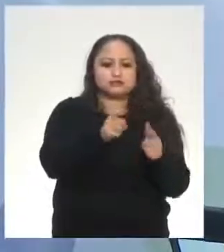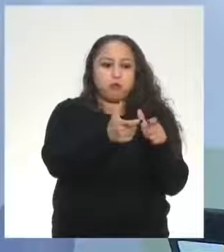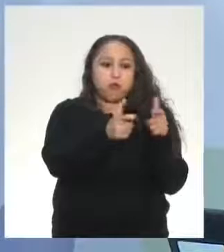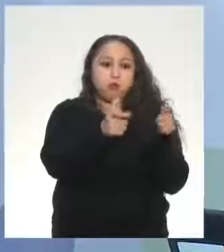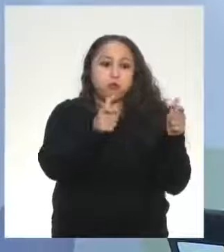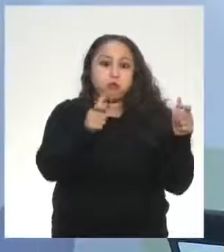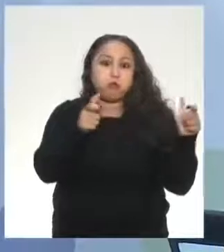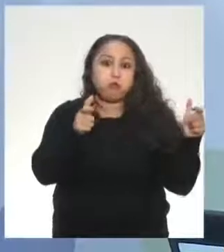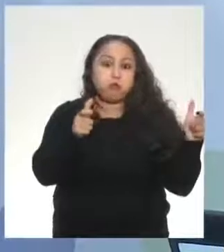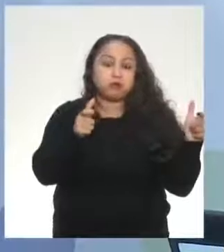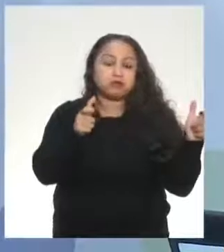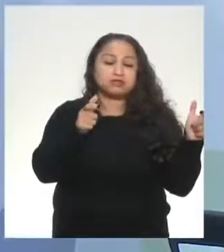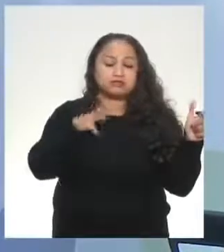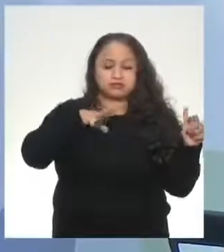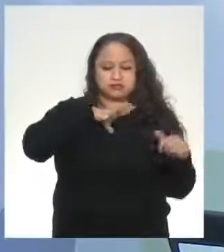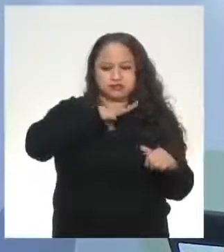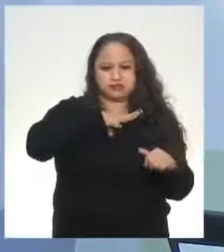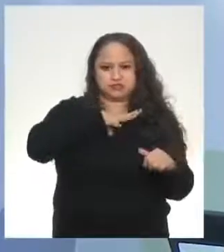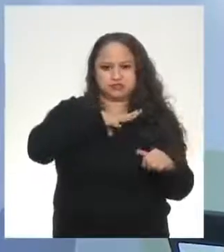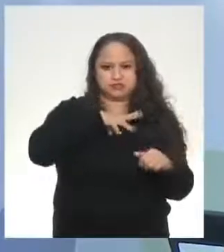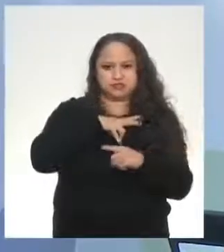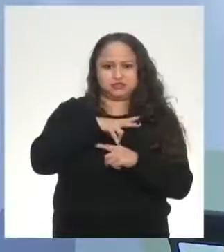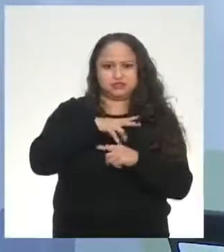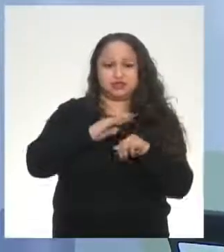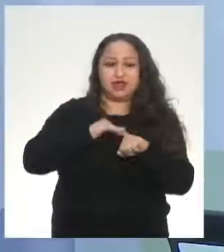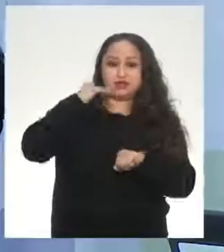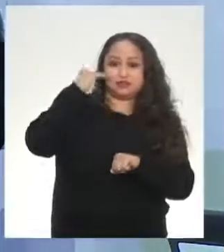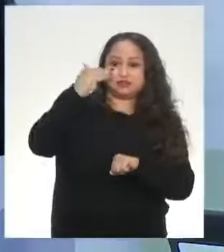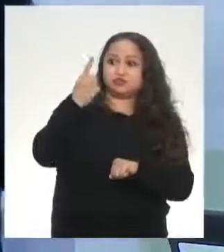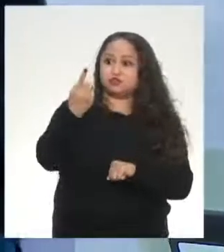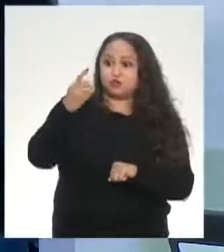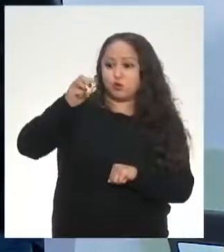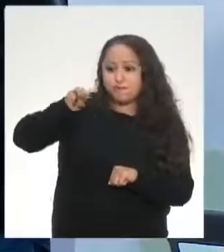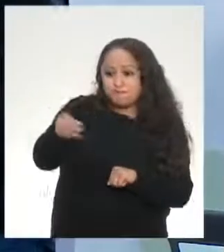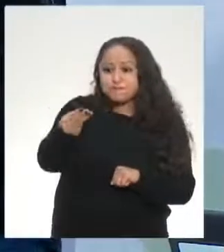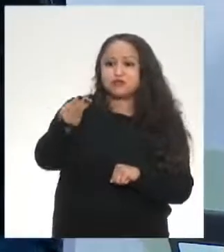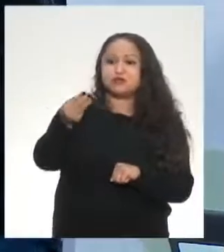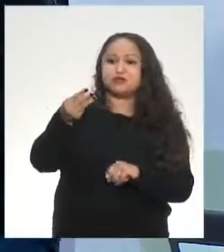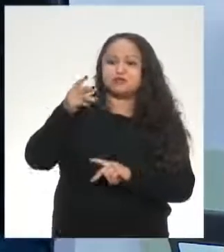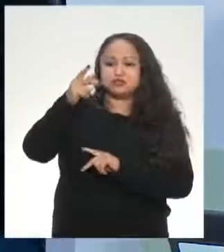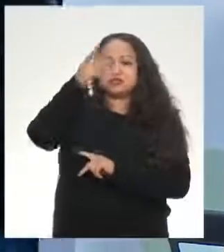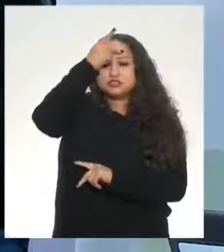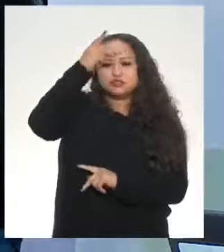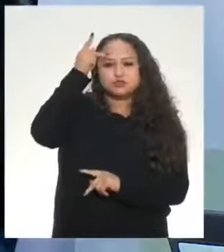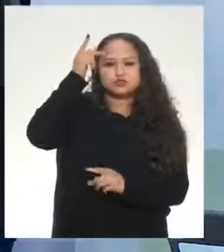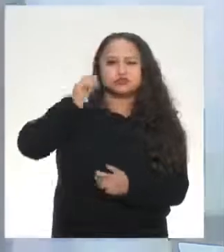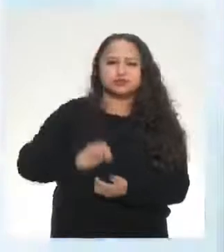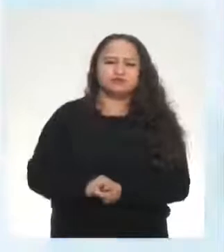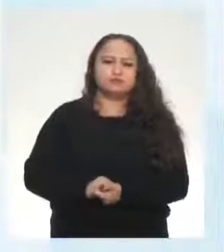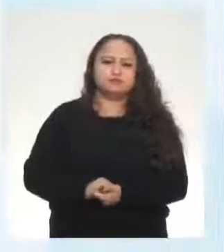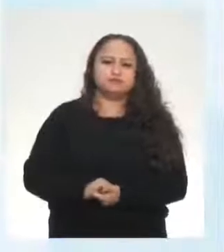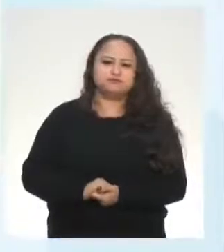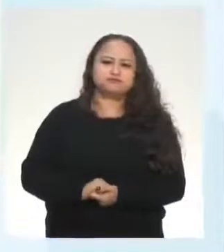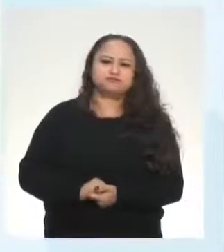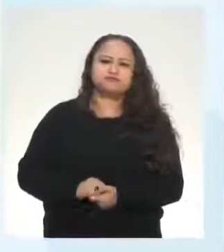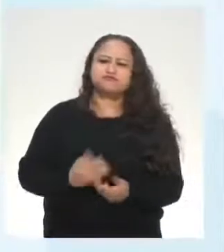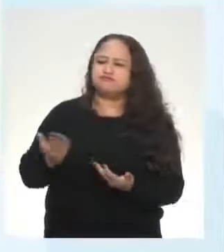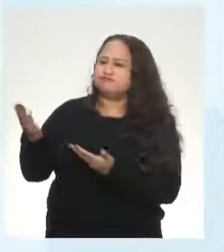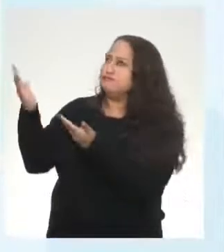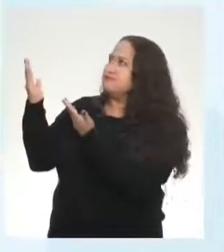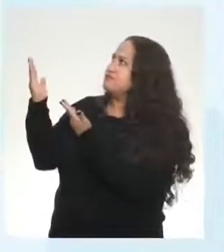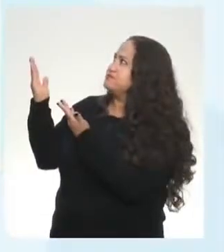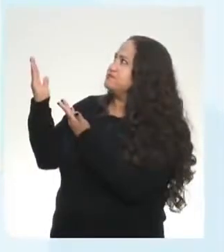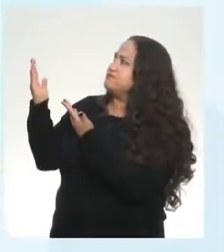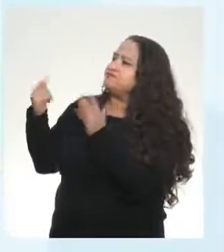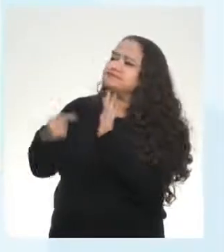população acima de 1 milhão de habitantes, tá certo? Vamos lá para o próximo slide. Outro slide interessante aí, mostra aí, né, o que a gente